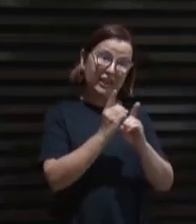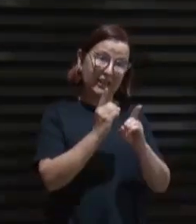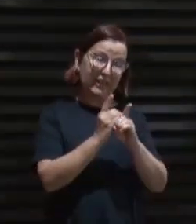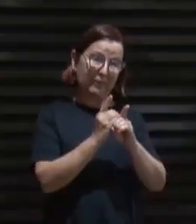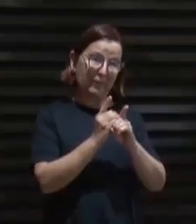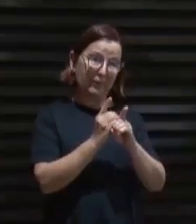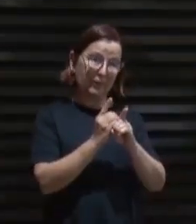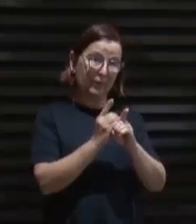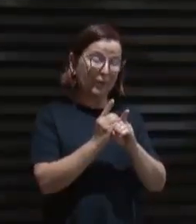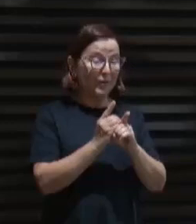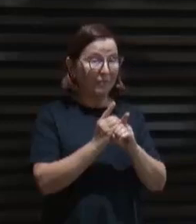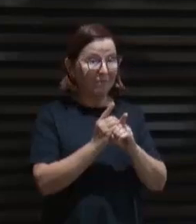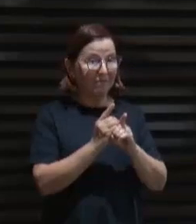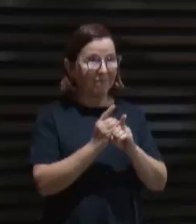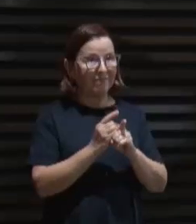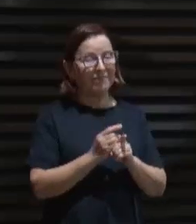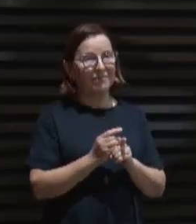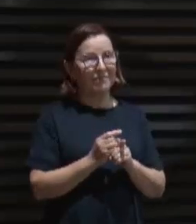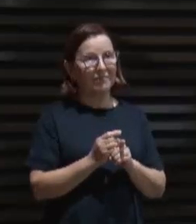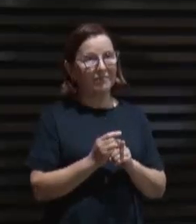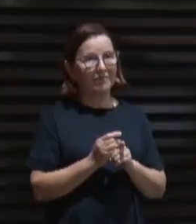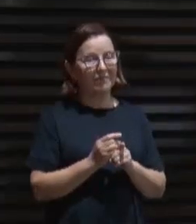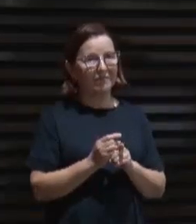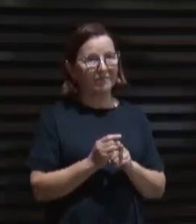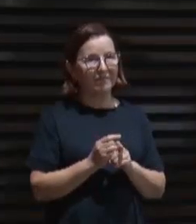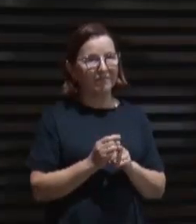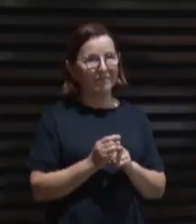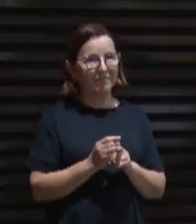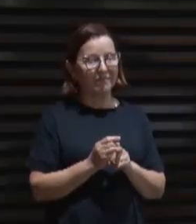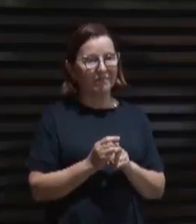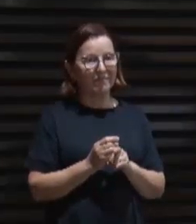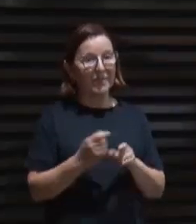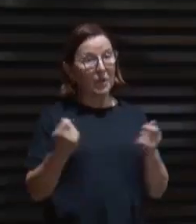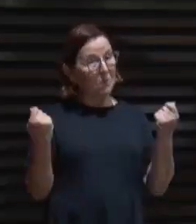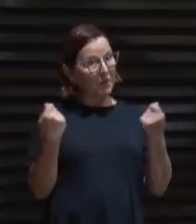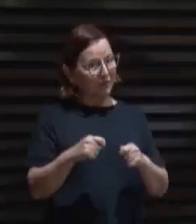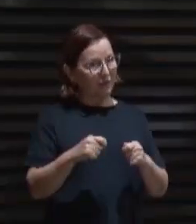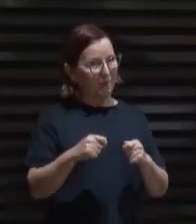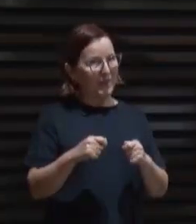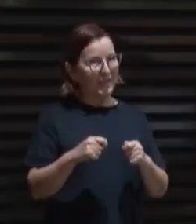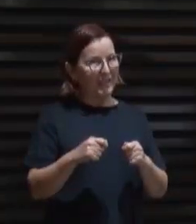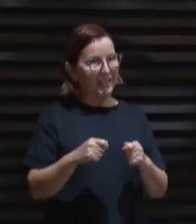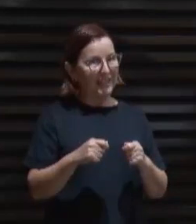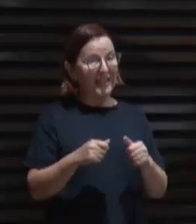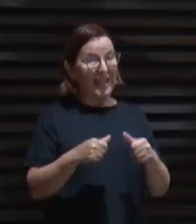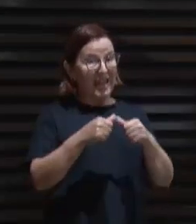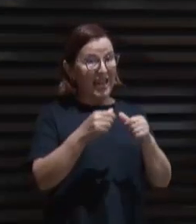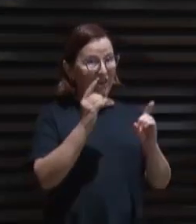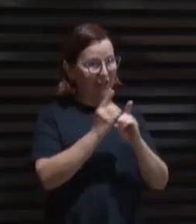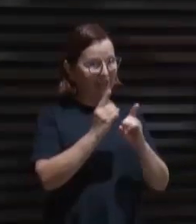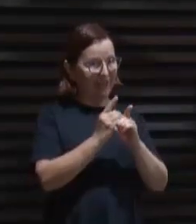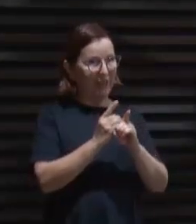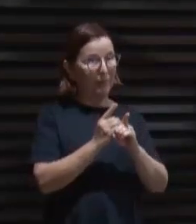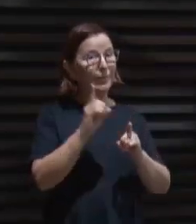que possivelmente fosse João, porque João costuma falar